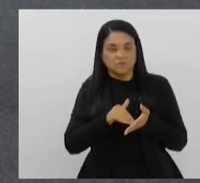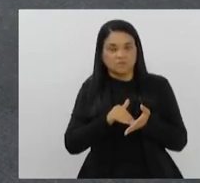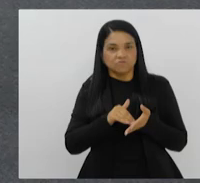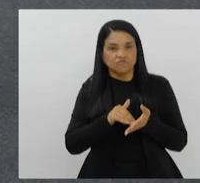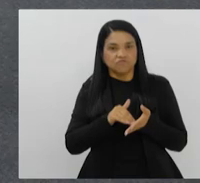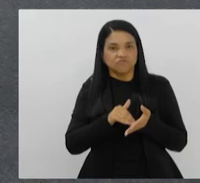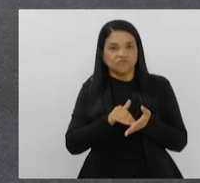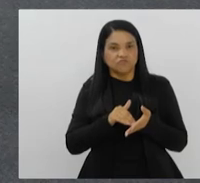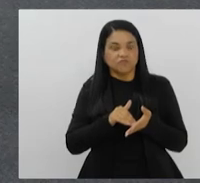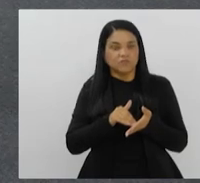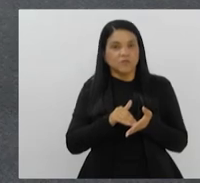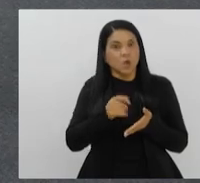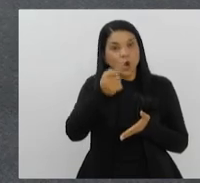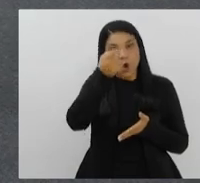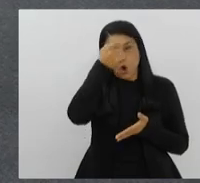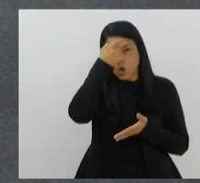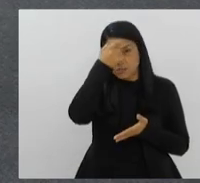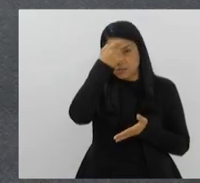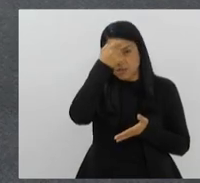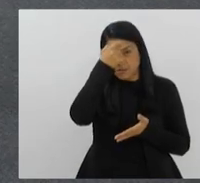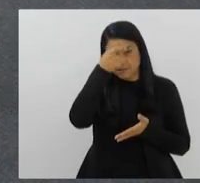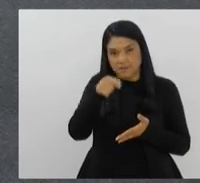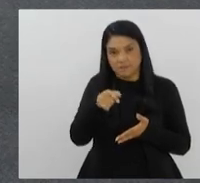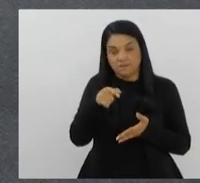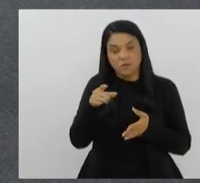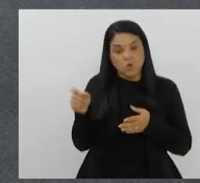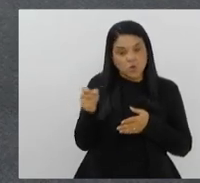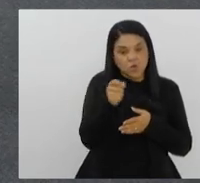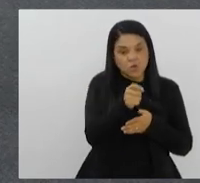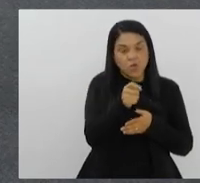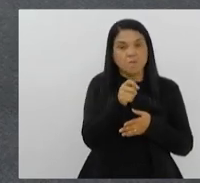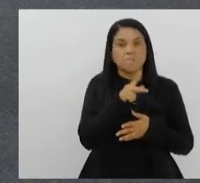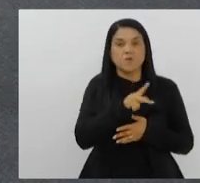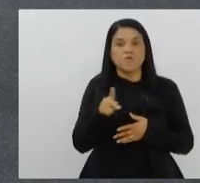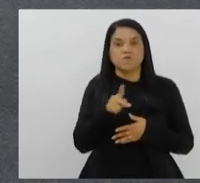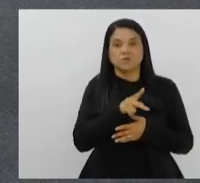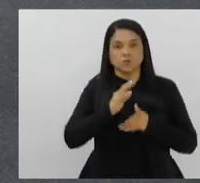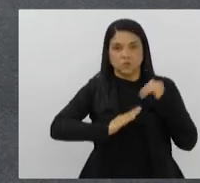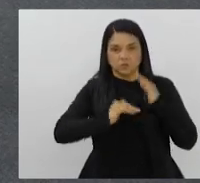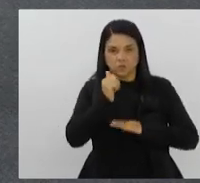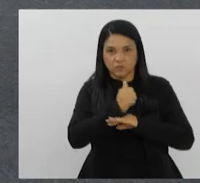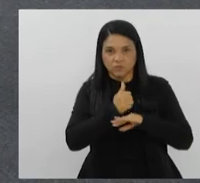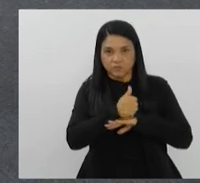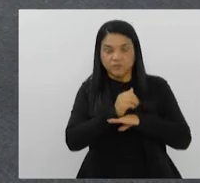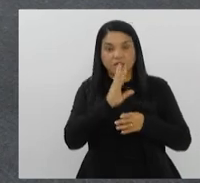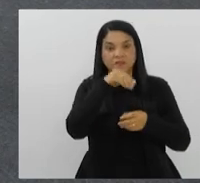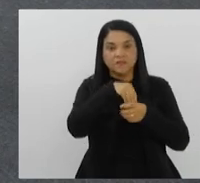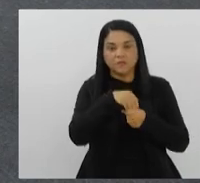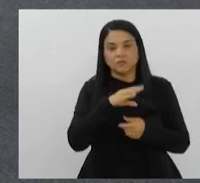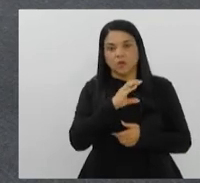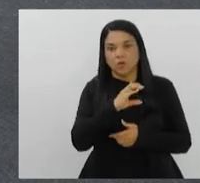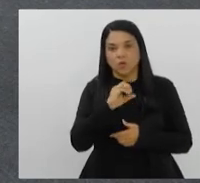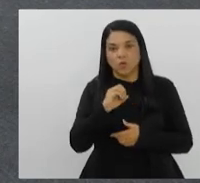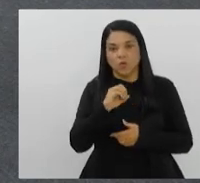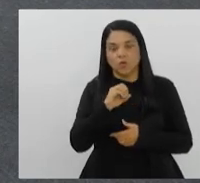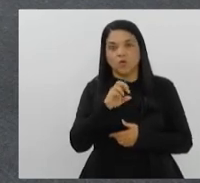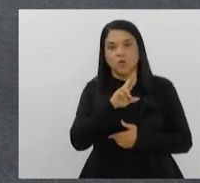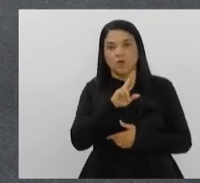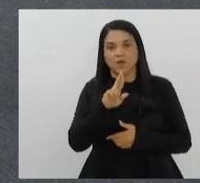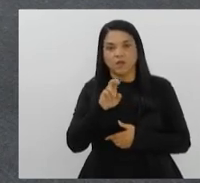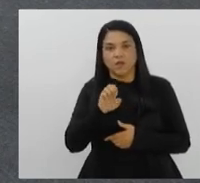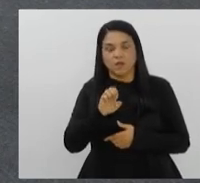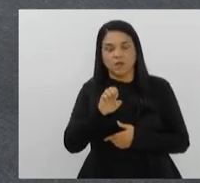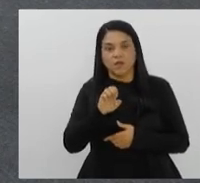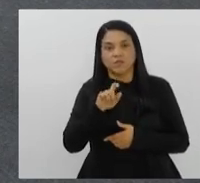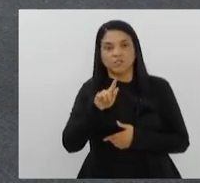juízo, tenha misericórdia, coloque professores na corregedoria e deixe de punir, sem razões claras,